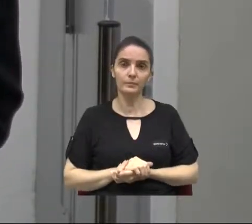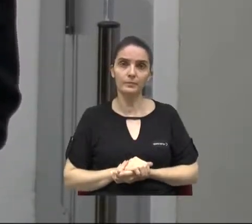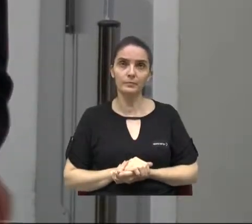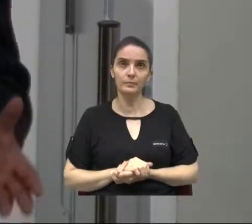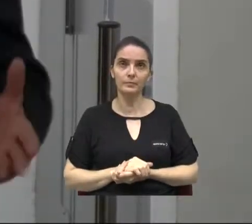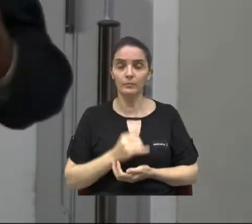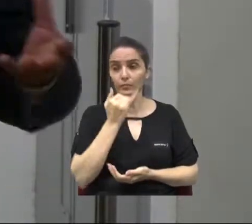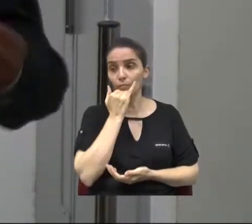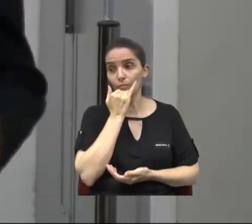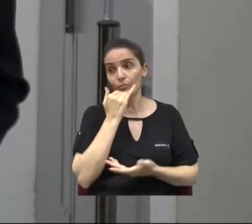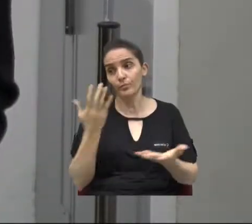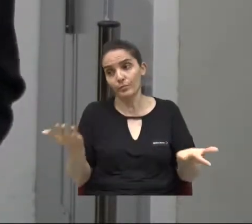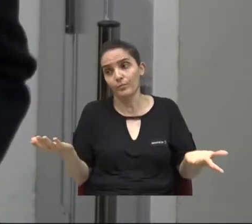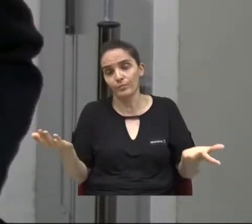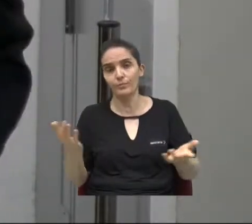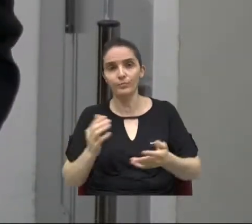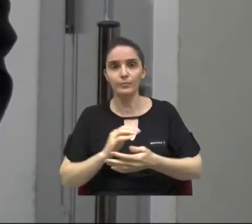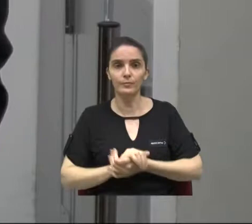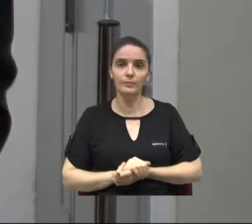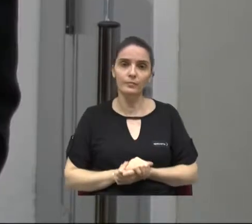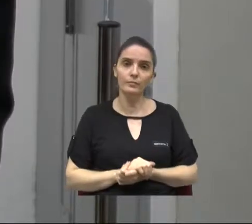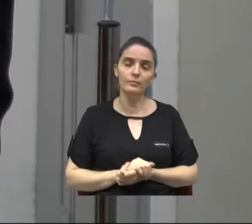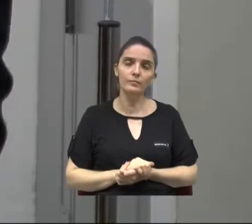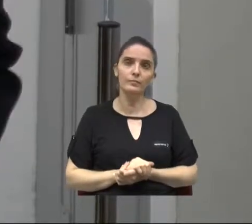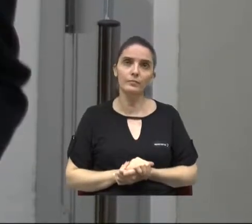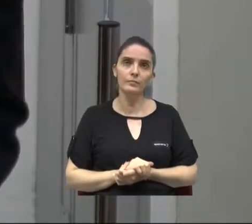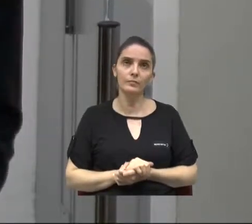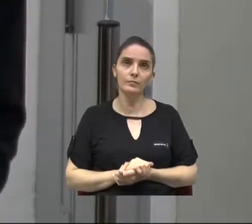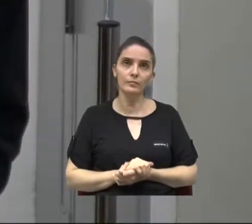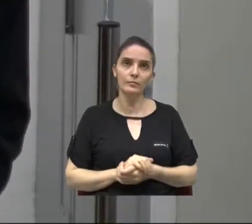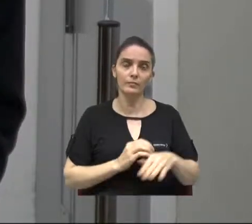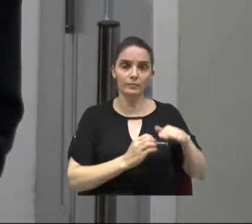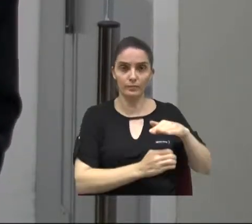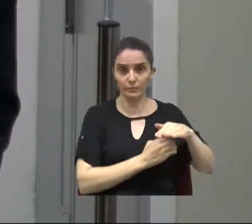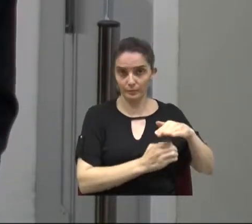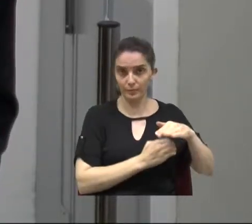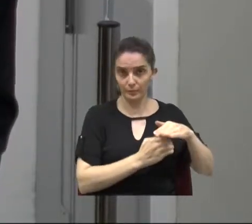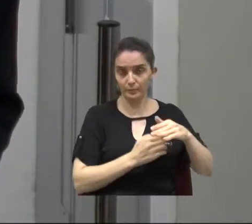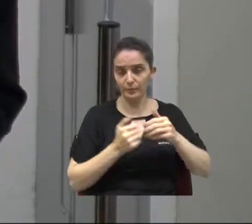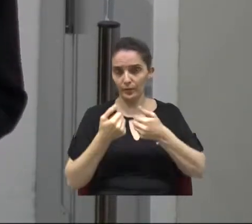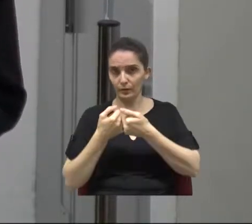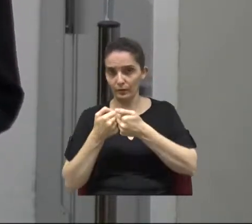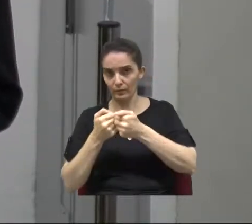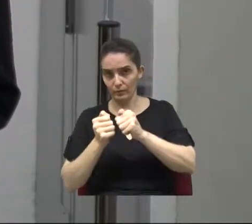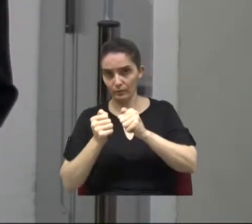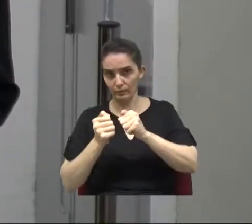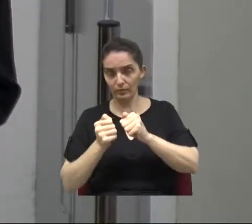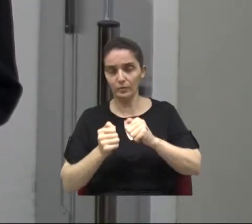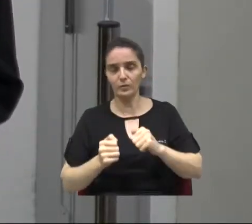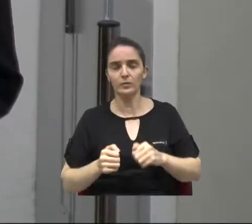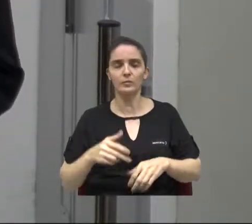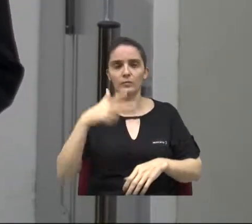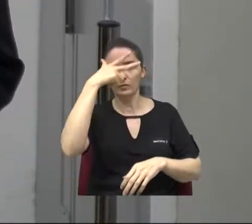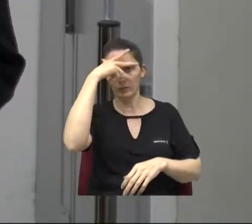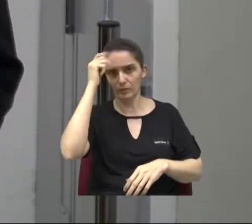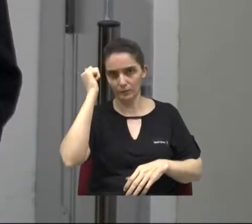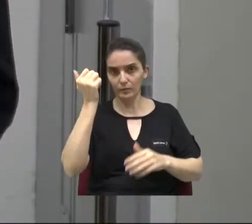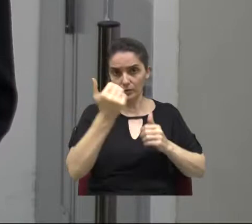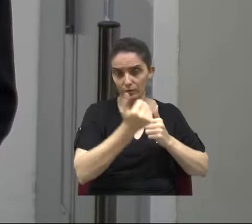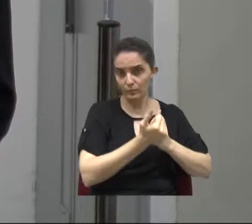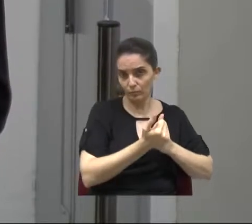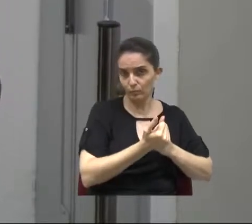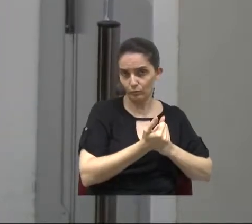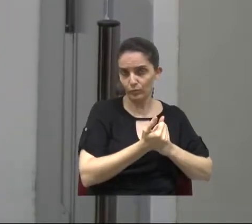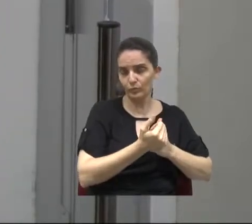Desculpa, mas a gente desconcentra. As empresas de transporte coletivo, ou a empresa agora que está sob subsídio,